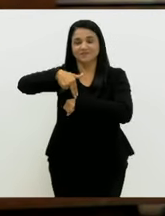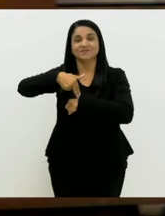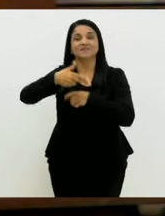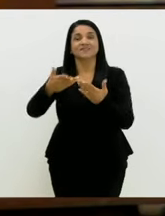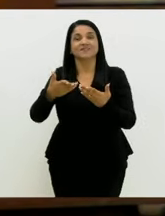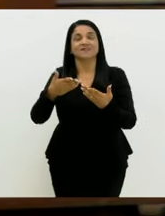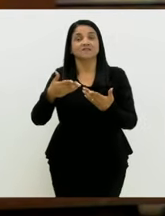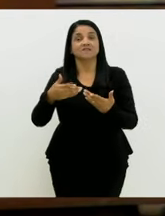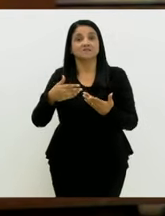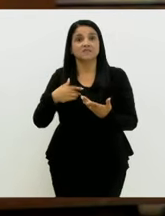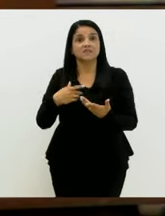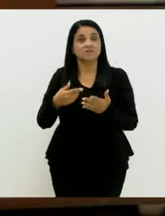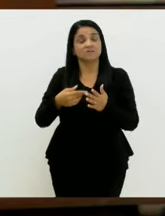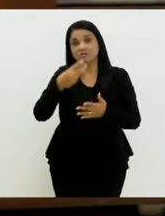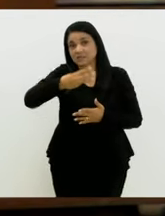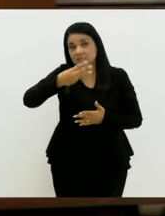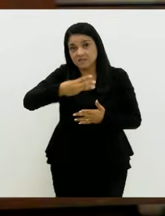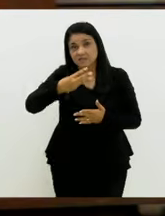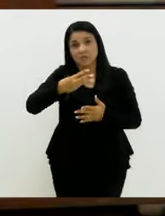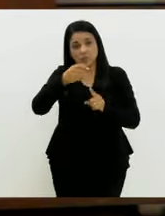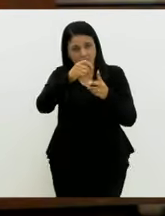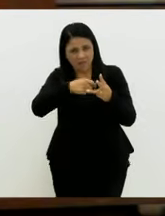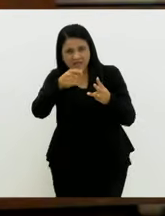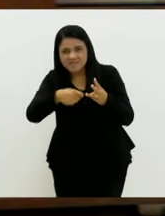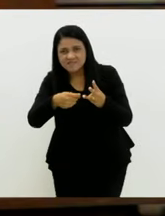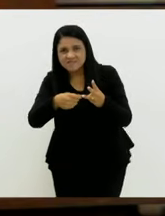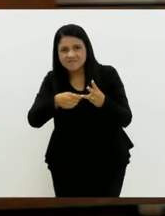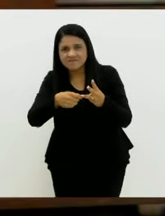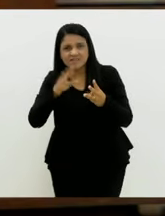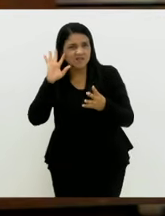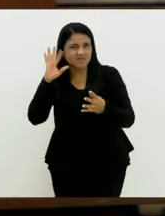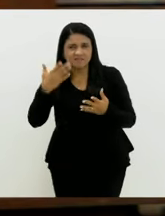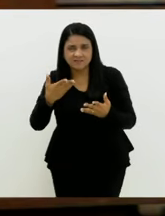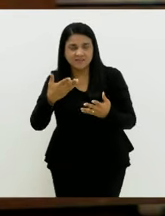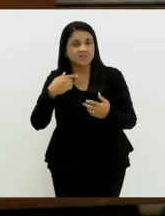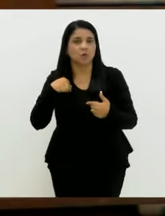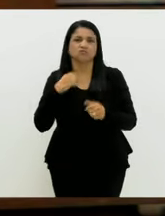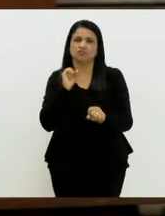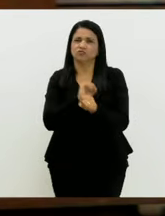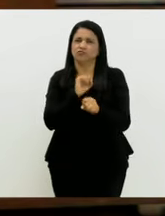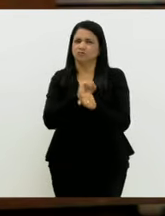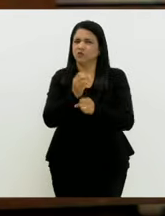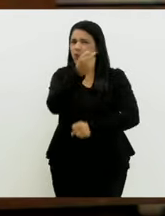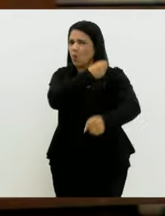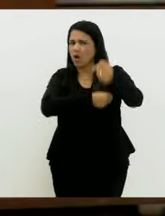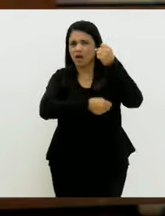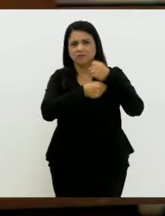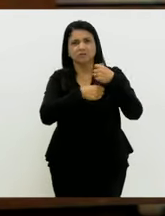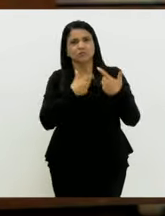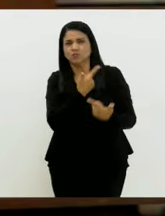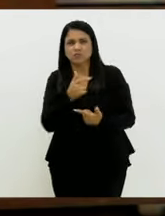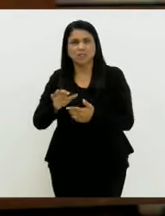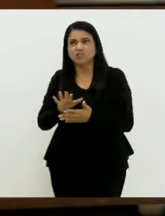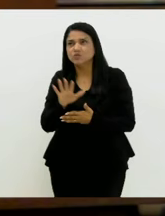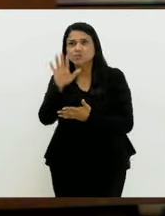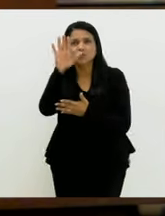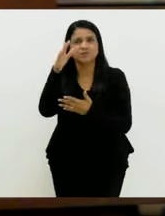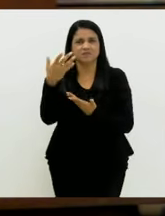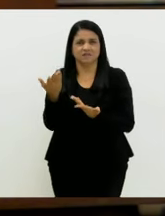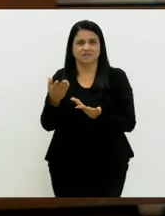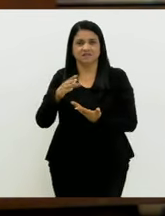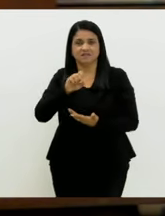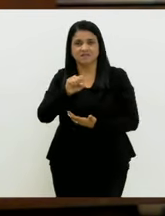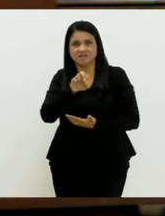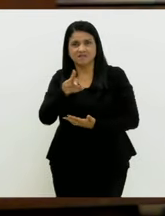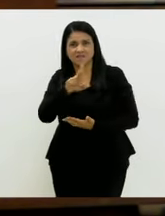fazer no terceiro trimestre desse ano, porque a gente já está esperando há muito tempo. Não tem nova subida da serra, tem famílias